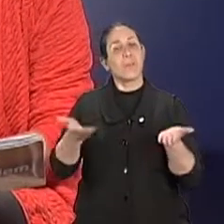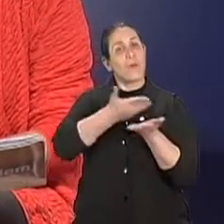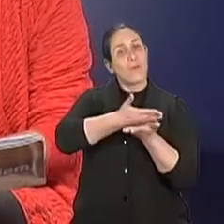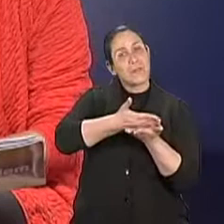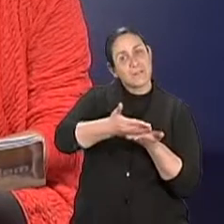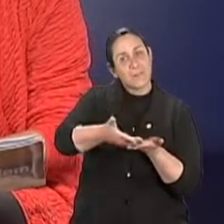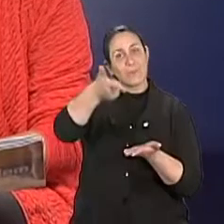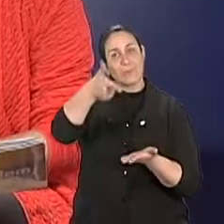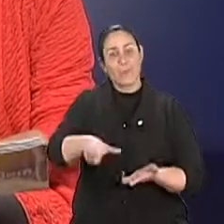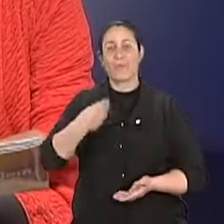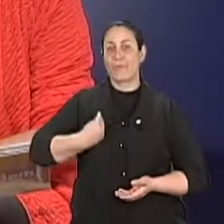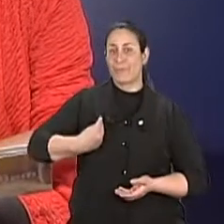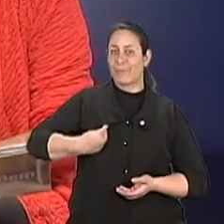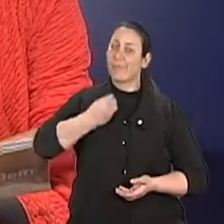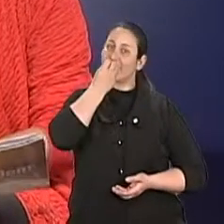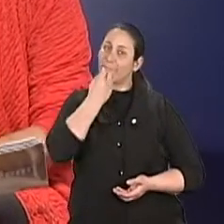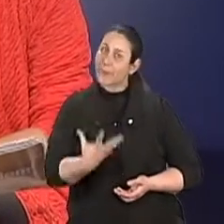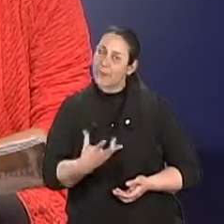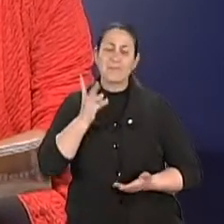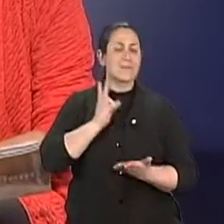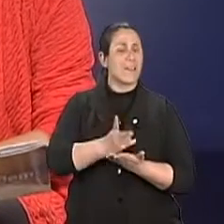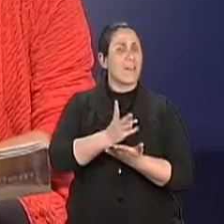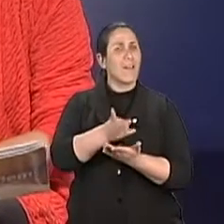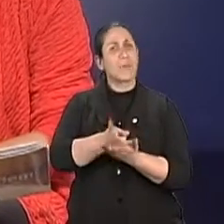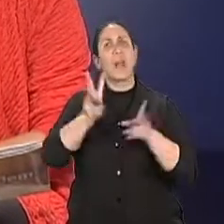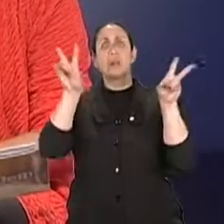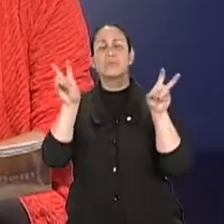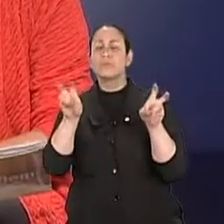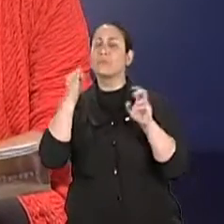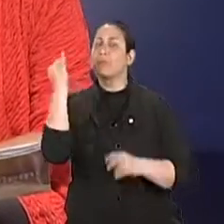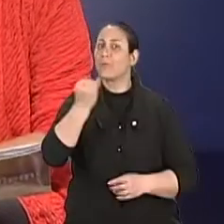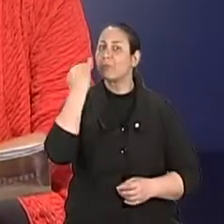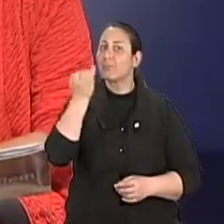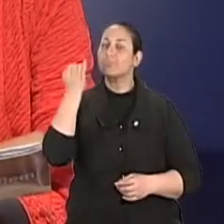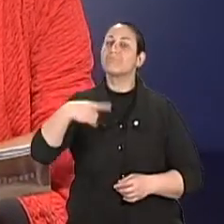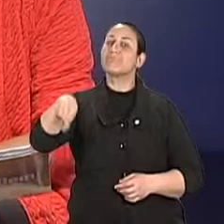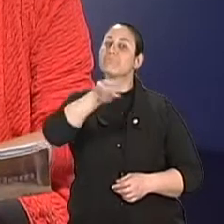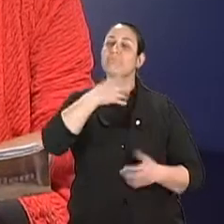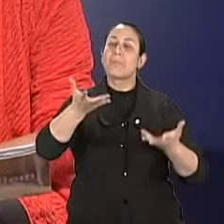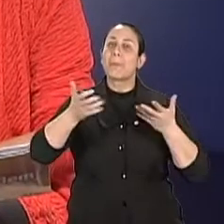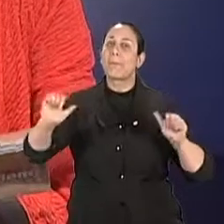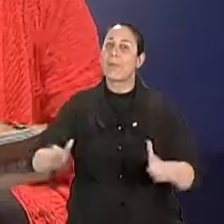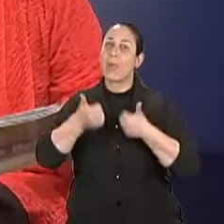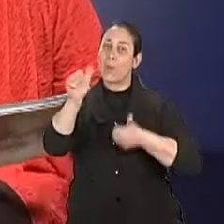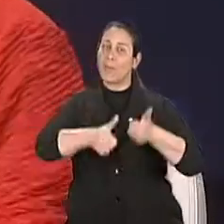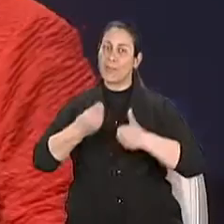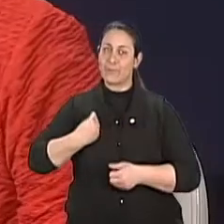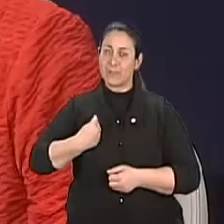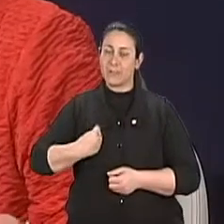começando mais um nosso Viva Bem. Como sempre, trazemos aqui um assunto que vai nos dar mais qualidade de vida. Fiquem